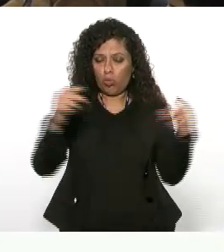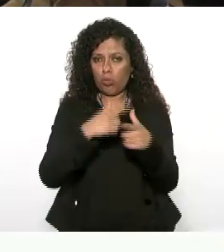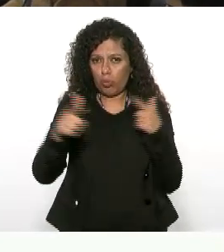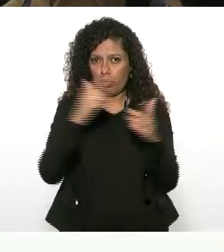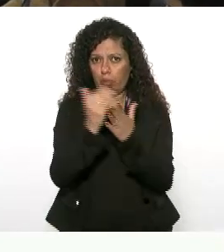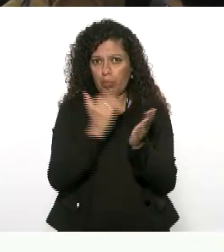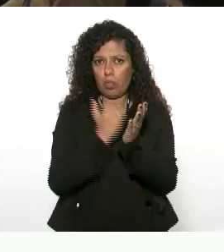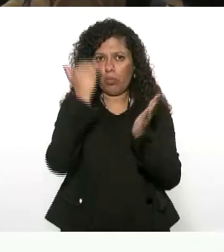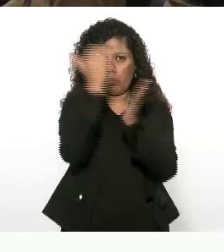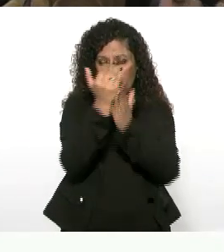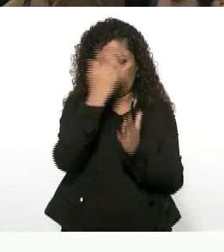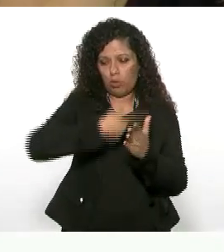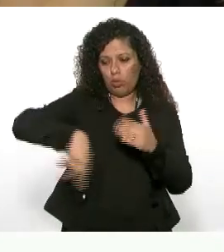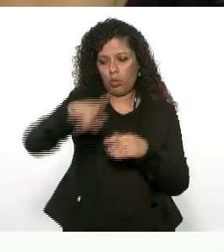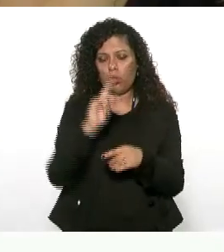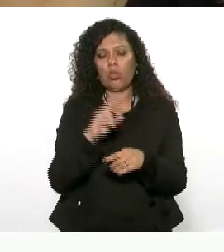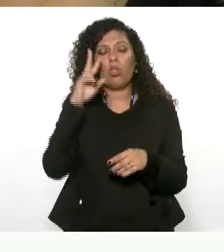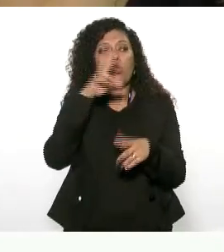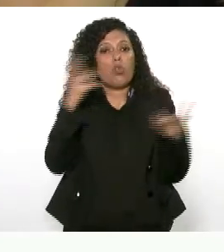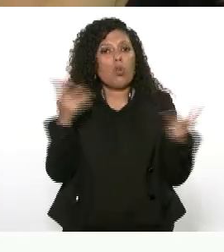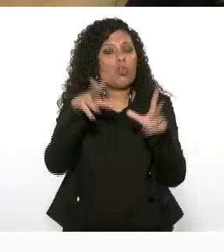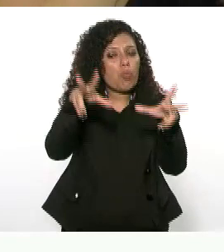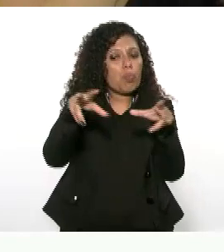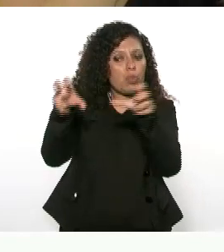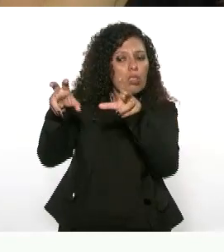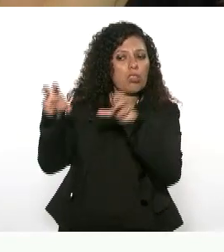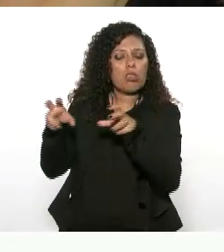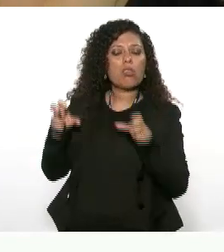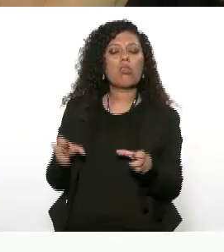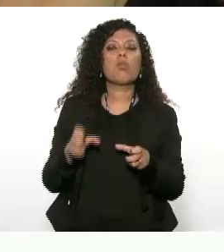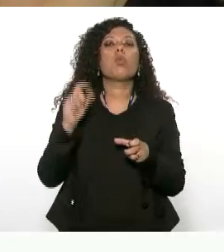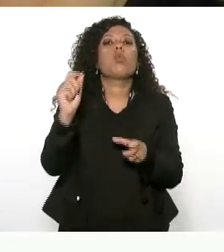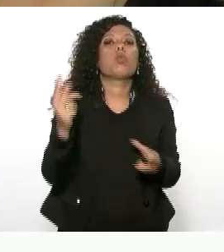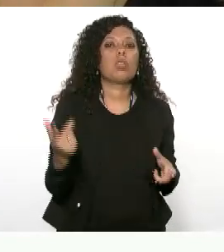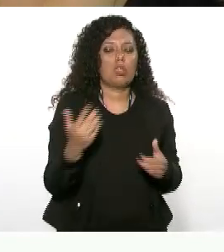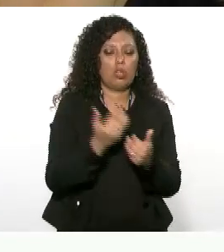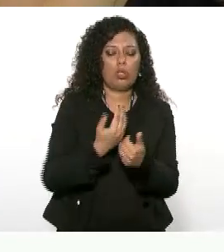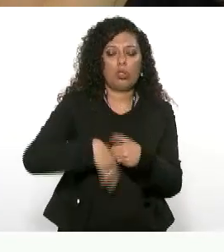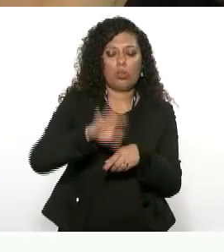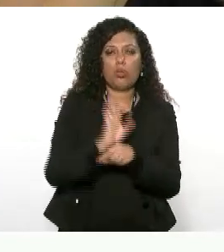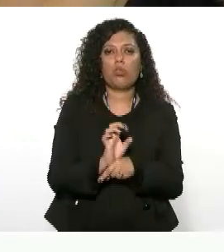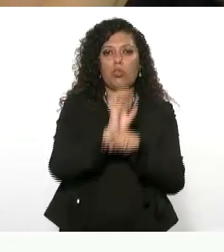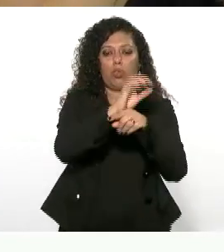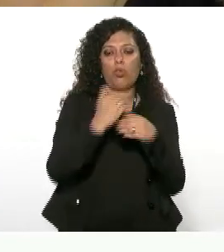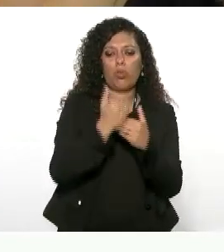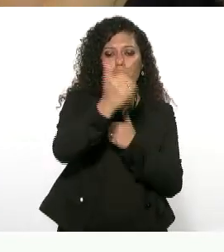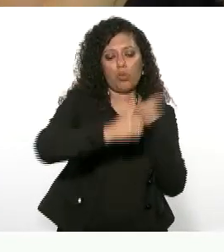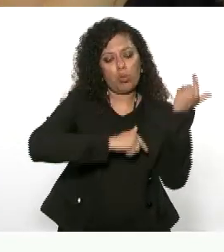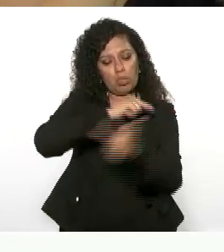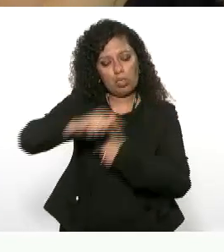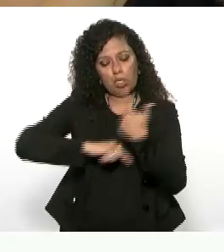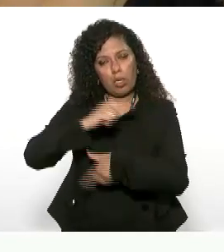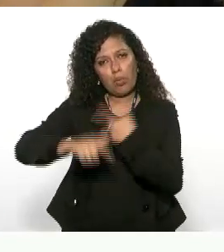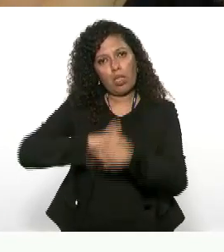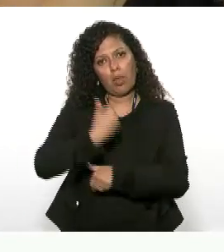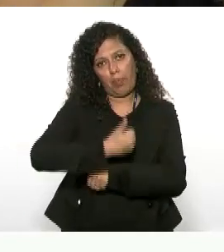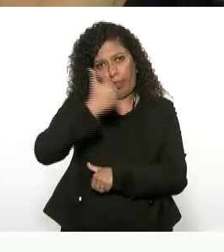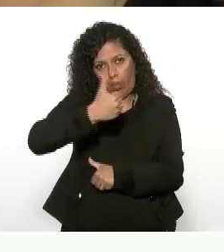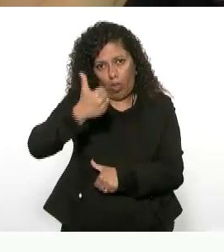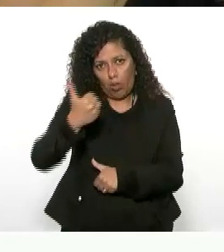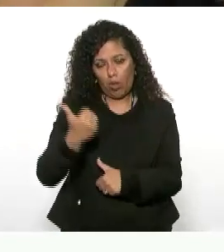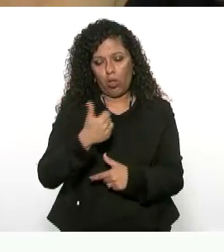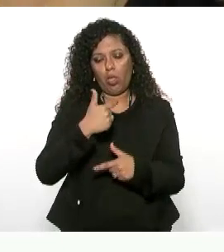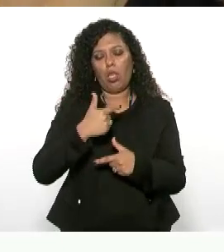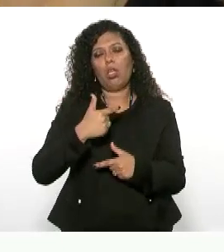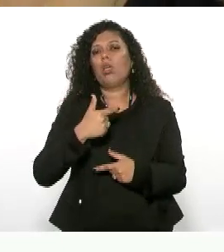isso primeiro. E o que a gente percebeu de lá para cá, eu acho que o Estado começou a trabalhar melhor isso depois dessa situação